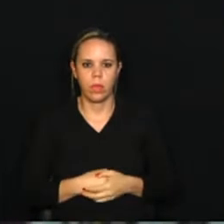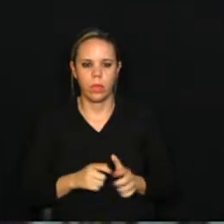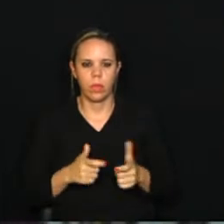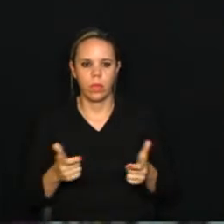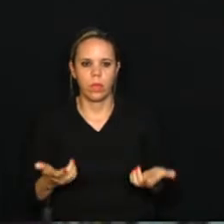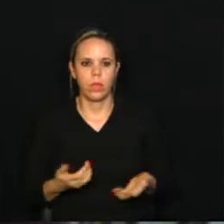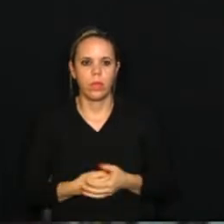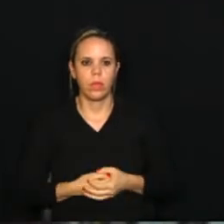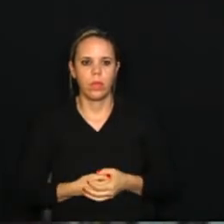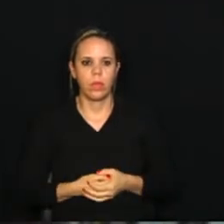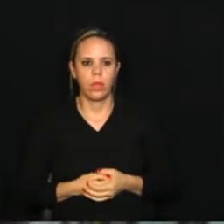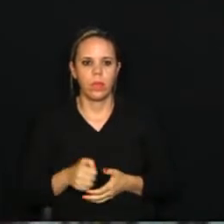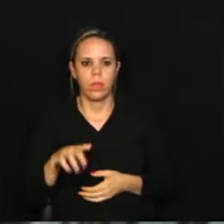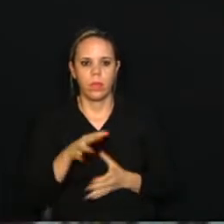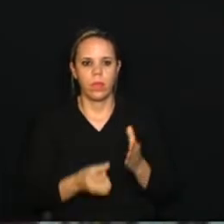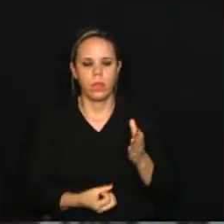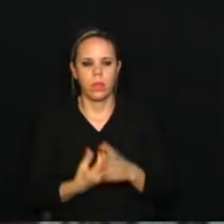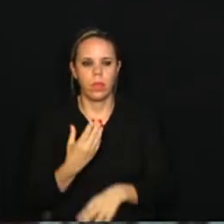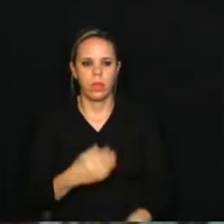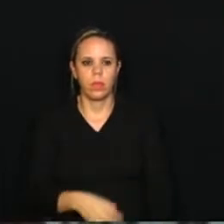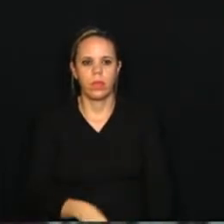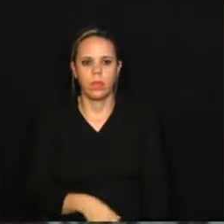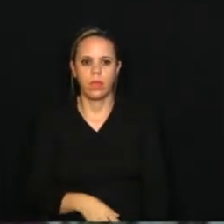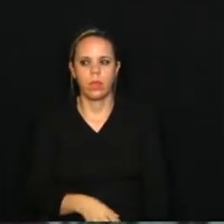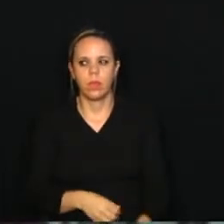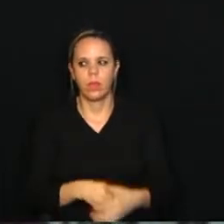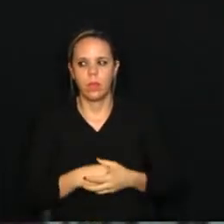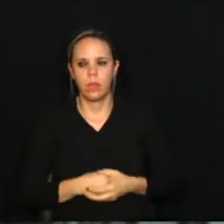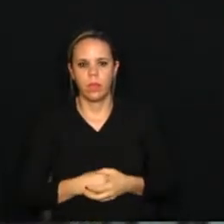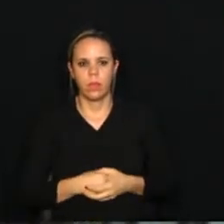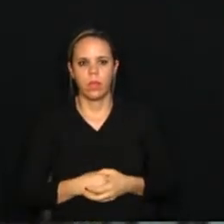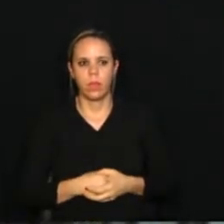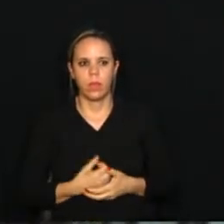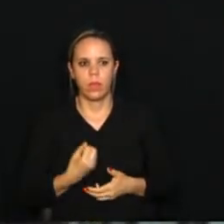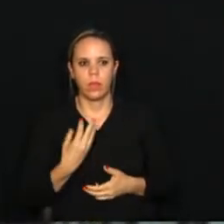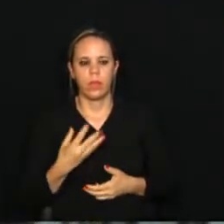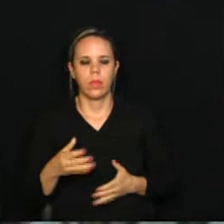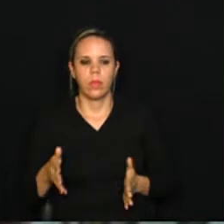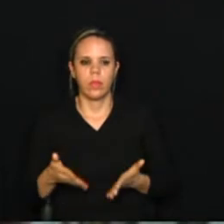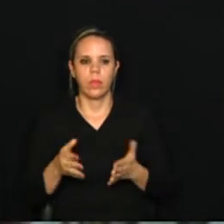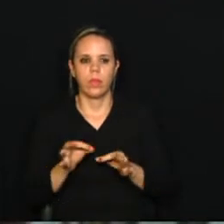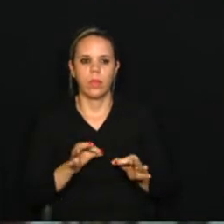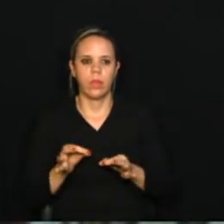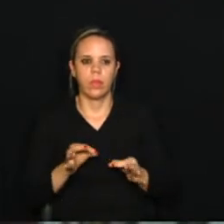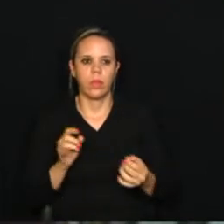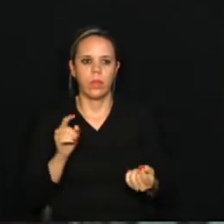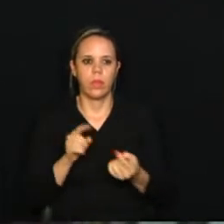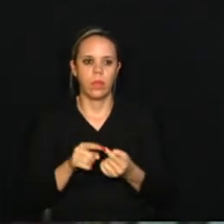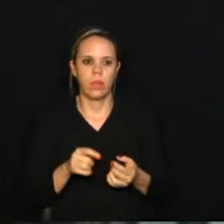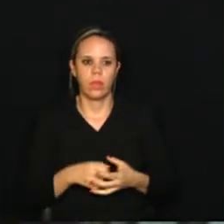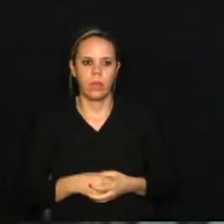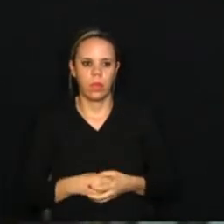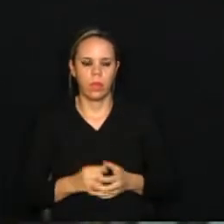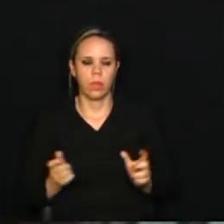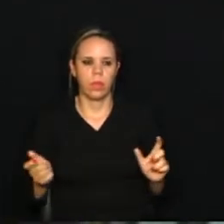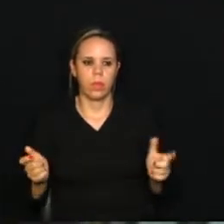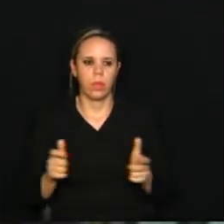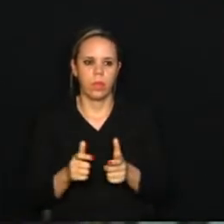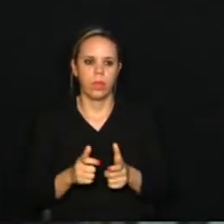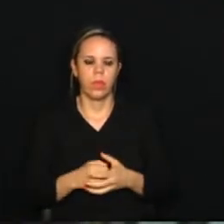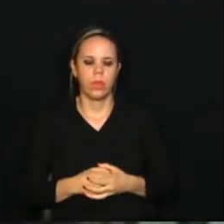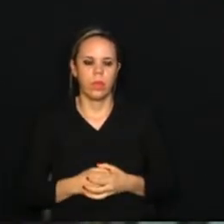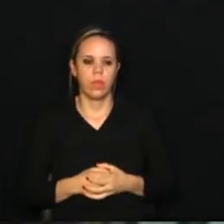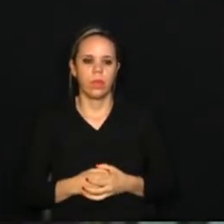ampliá-la gera uma boa providência no sentido de diminuir